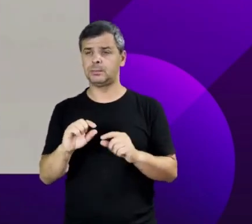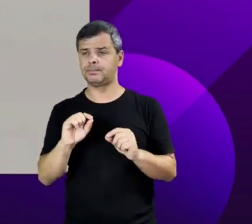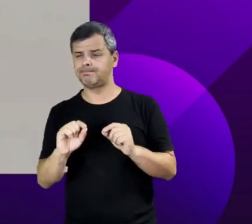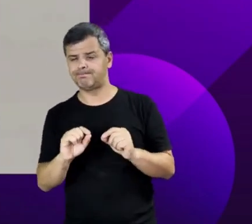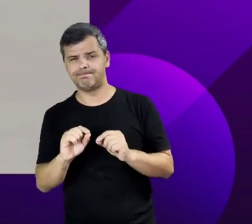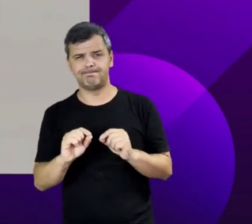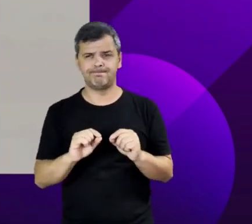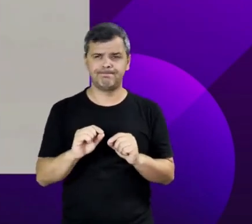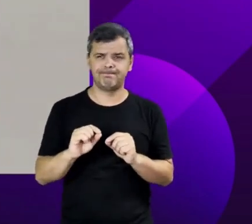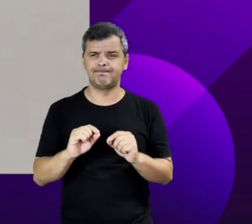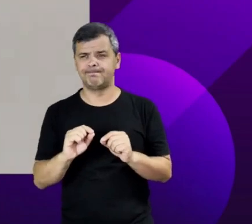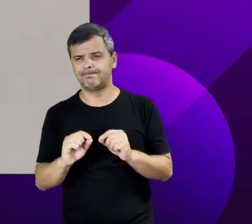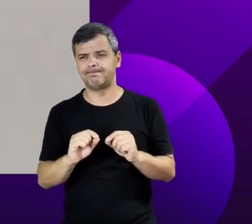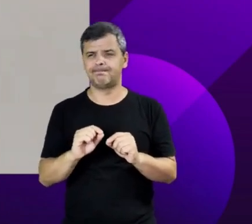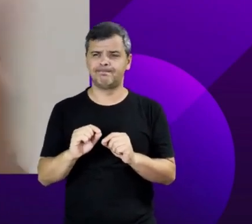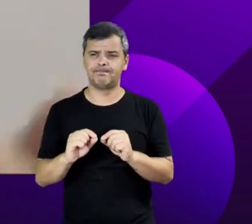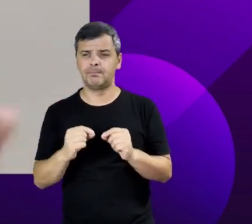de